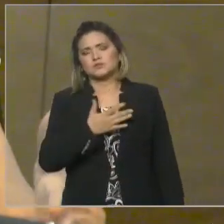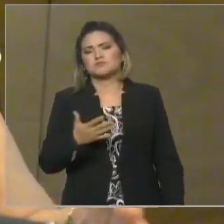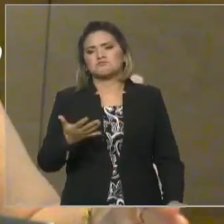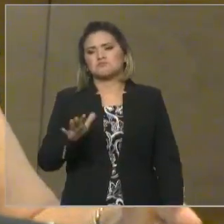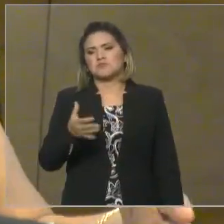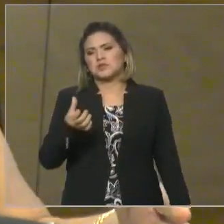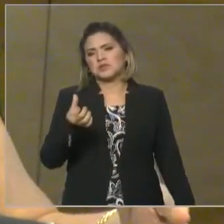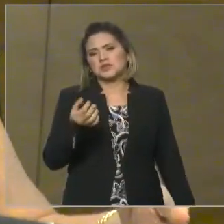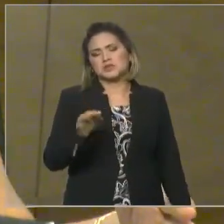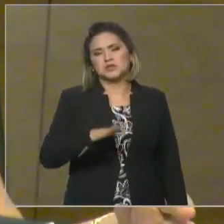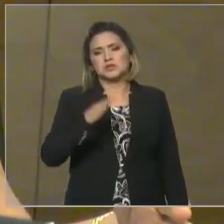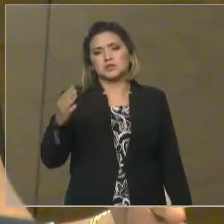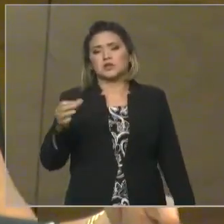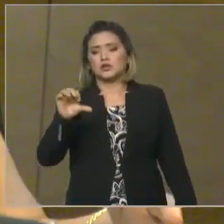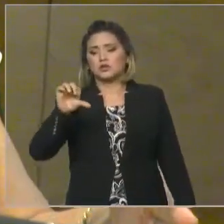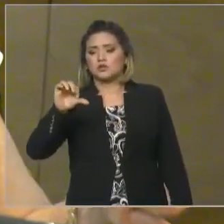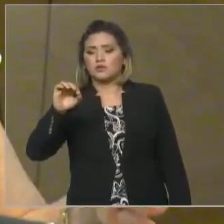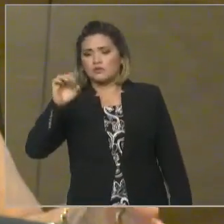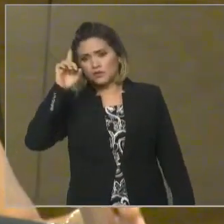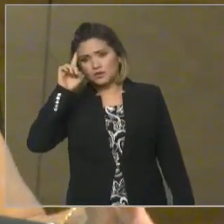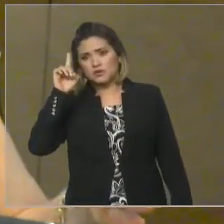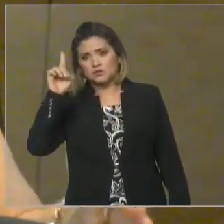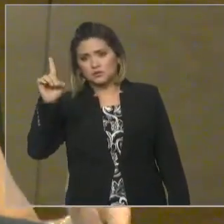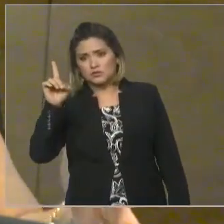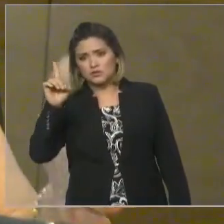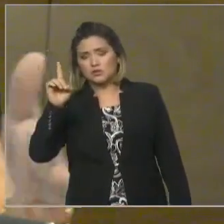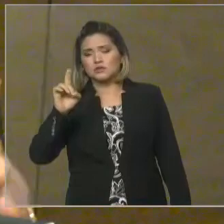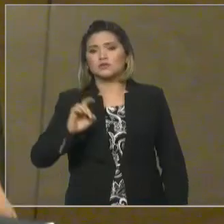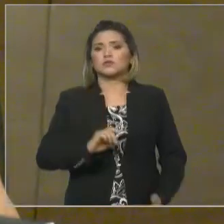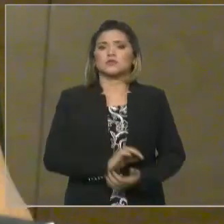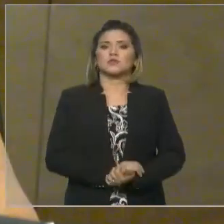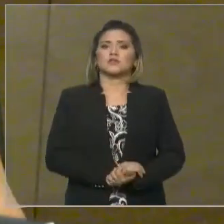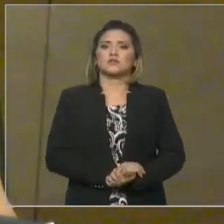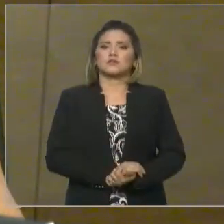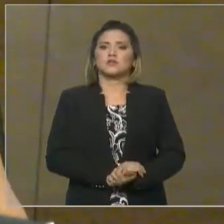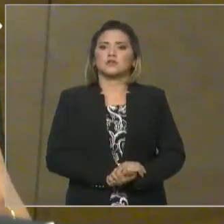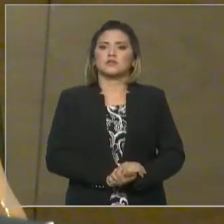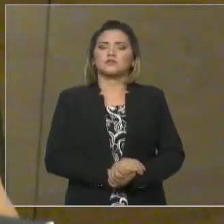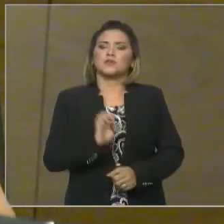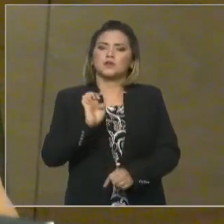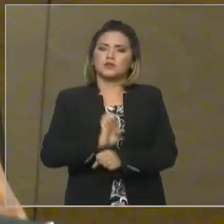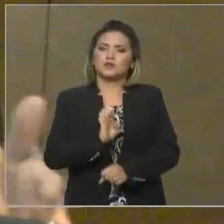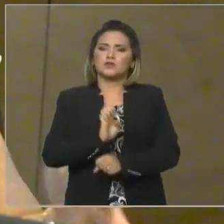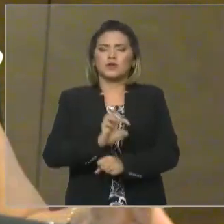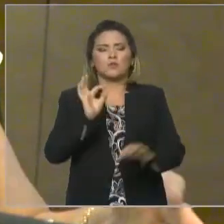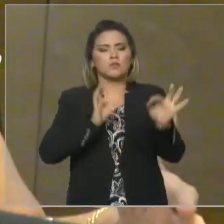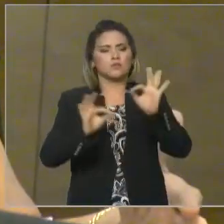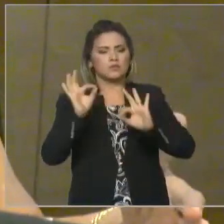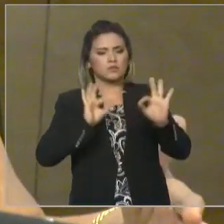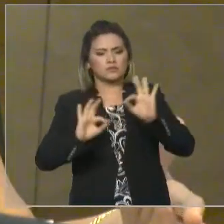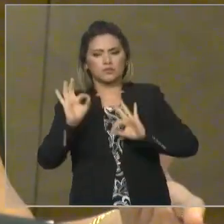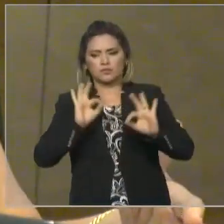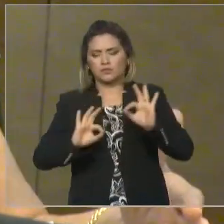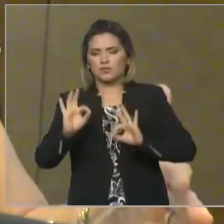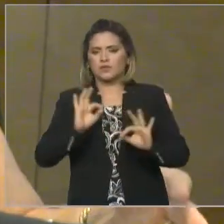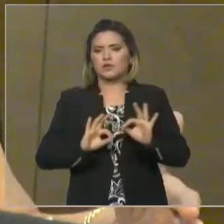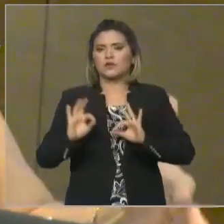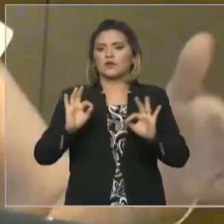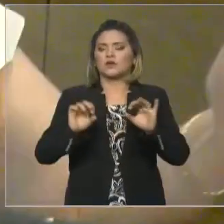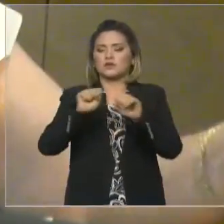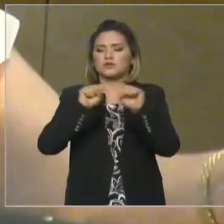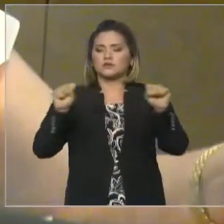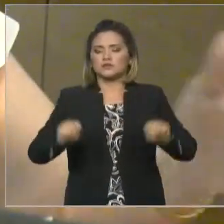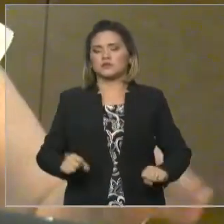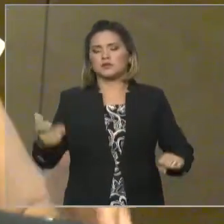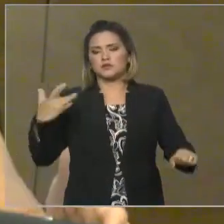60 ou até 90 dias, para que esse novo desenho do Estado realmente passe a ser implantado. E